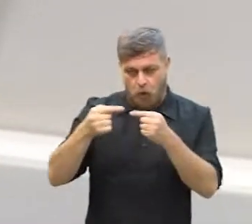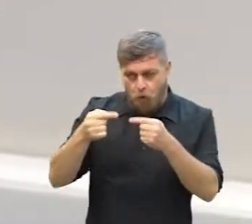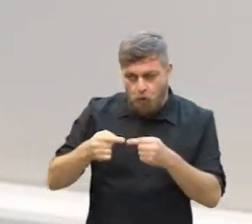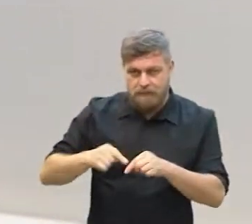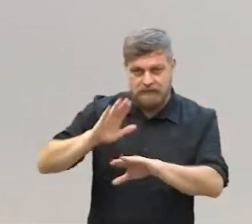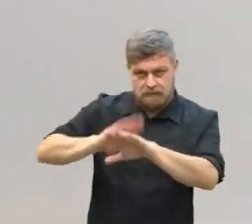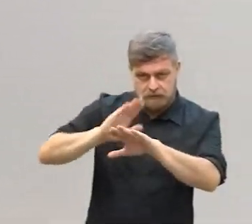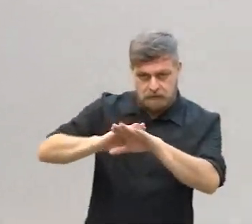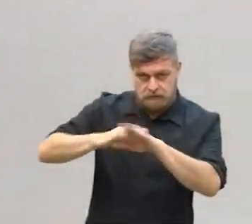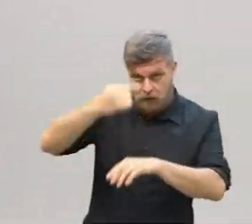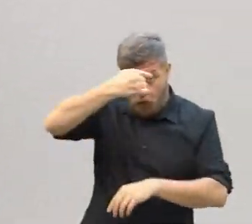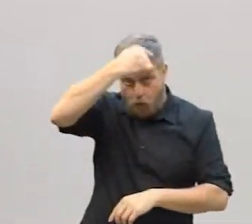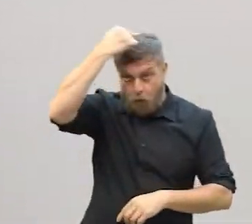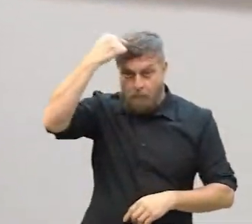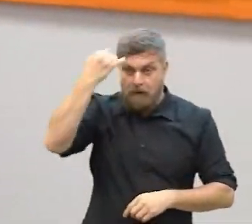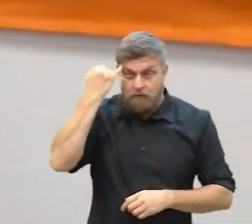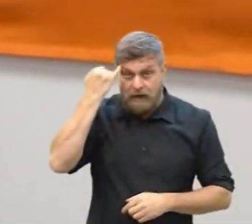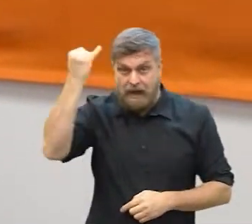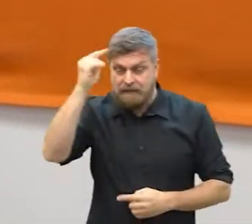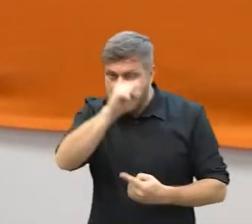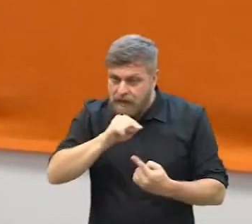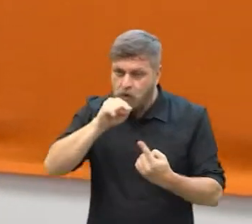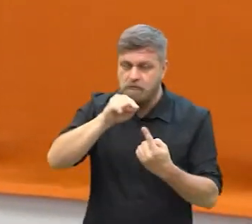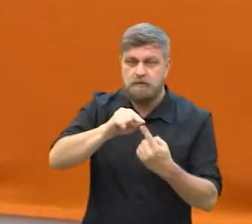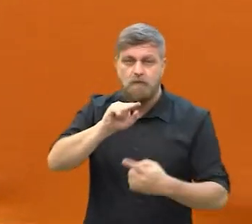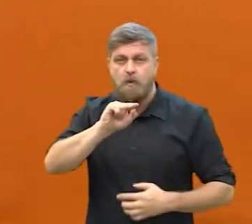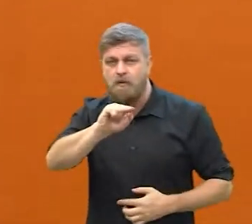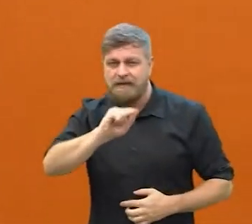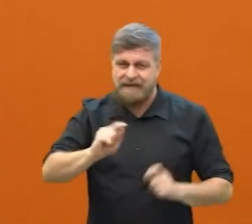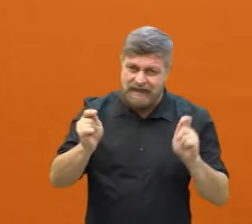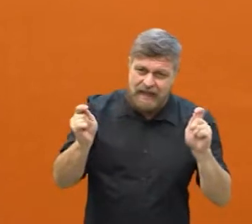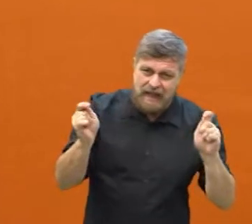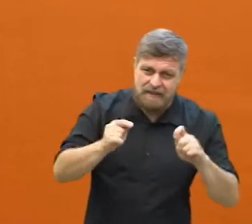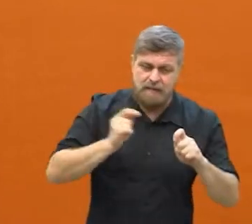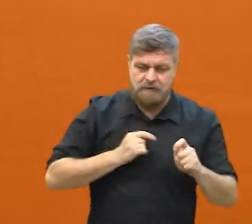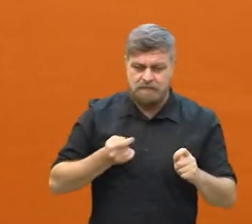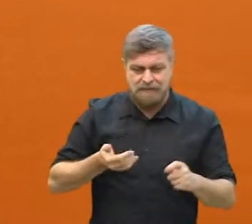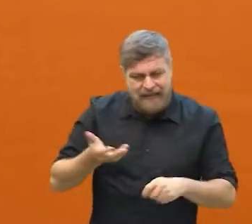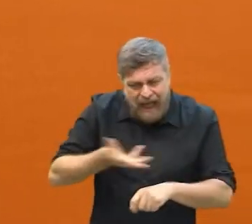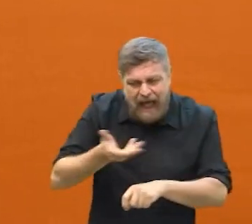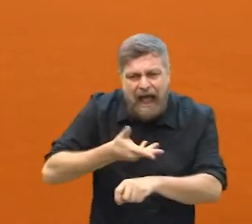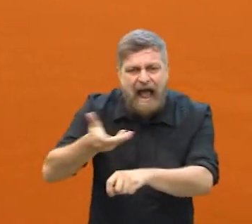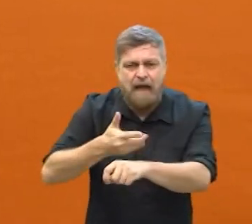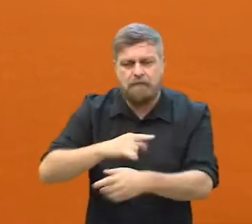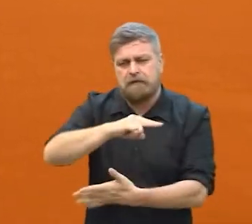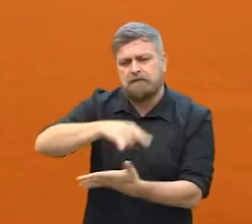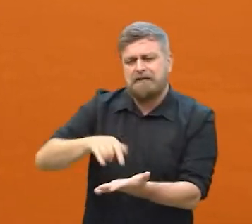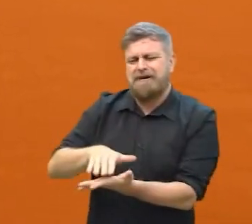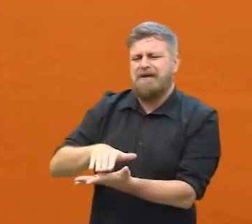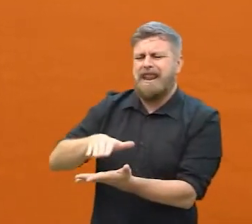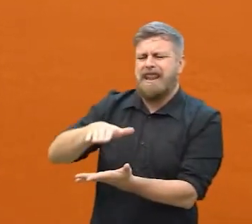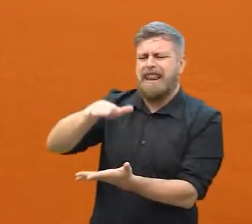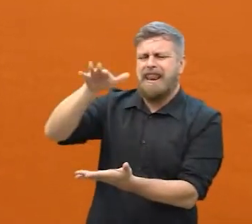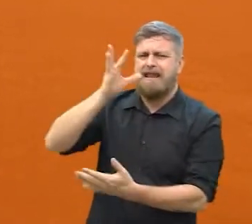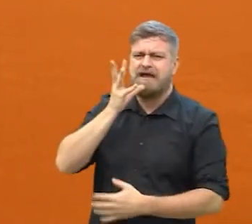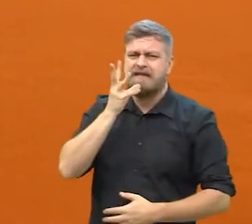com o autor da iniciativa, a ideia é sugerir o que pode ser otimizado sem burocratização e